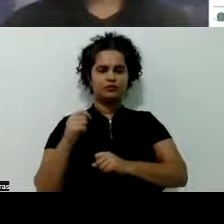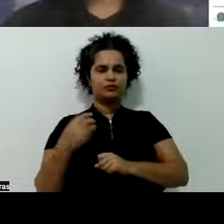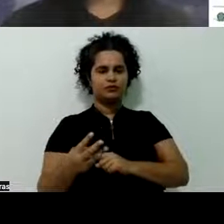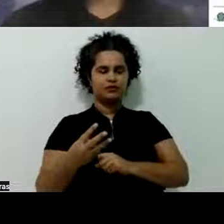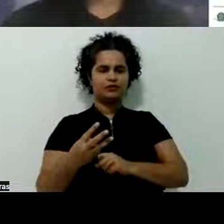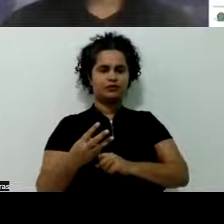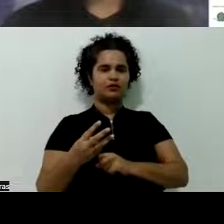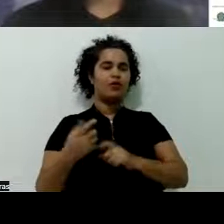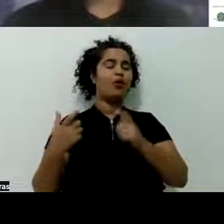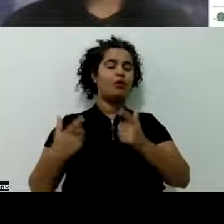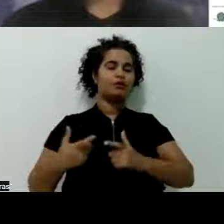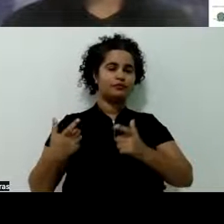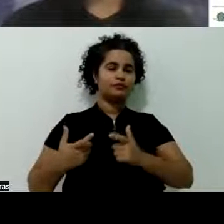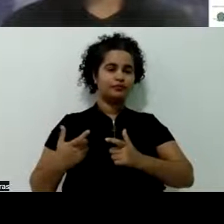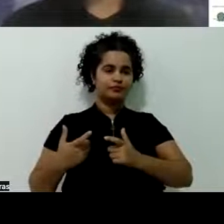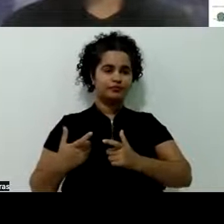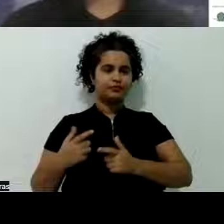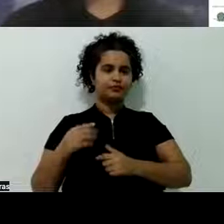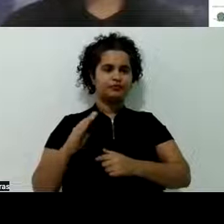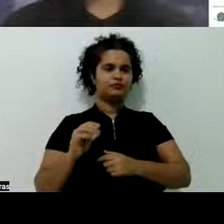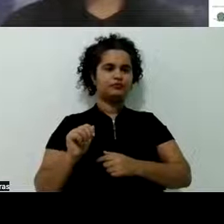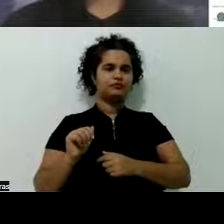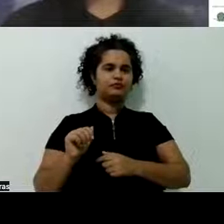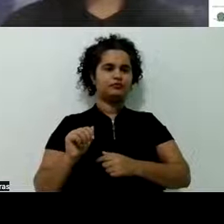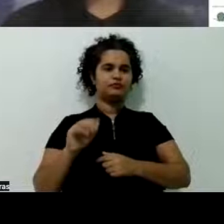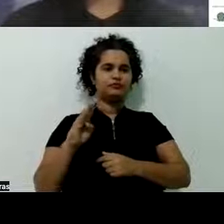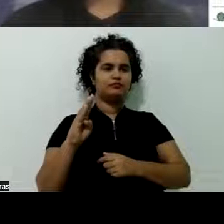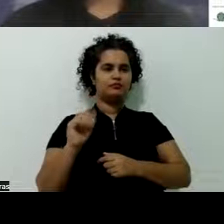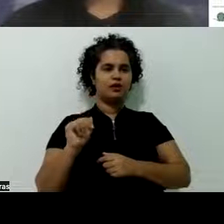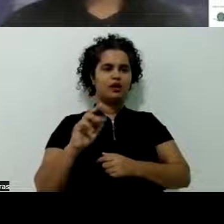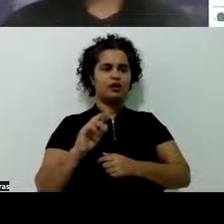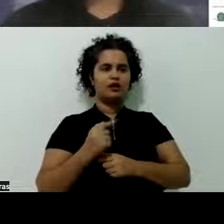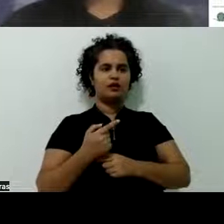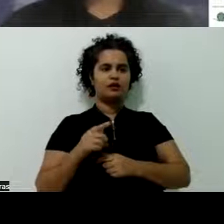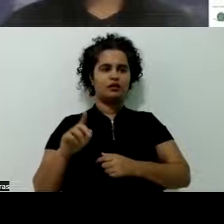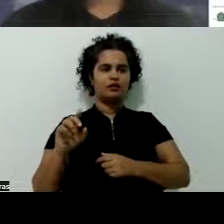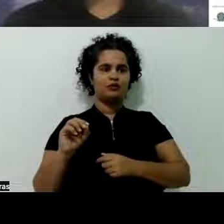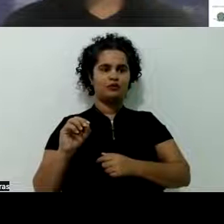no Barão de Mauá, em Ribeirão Preto.